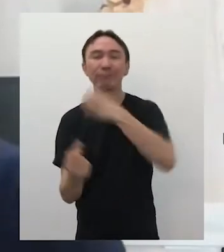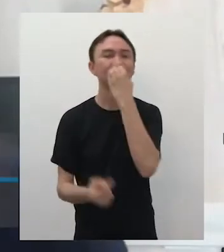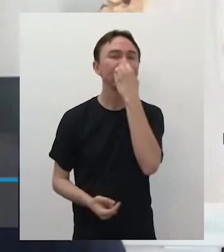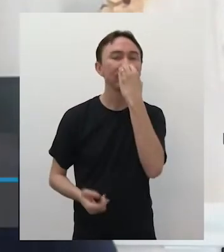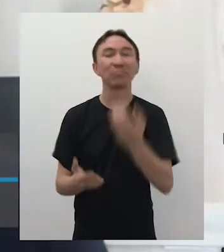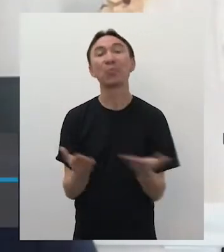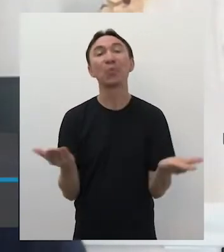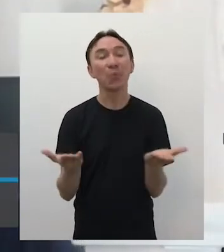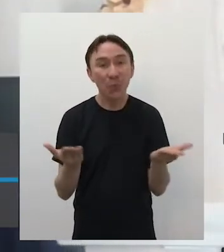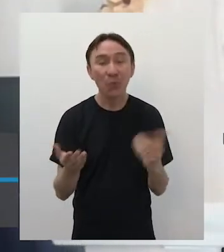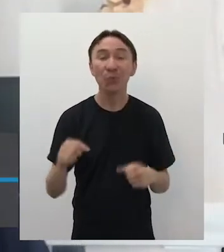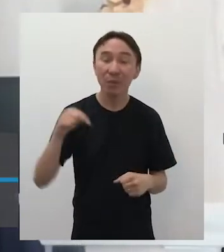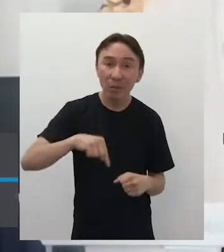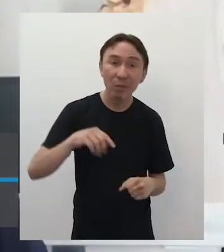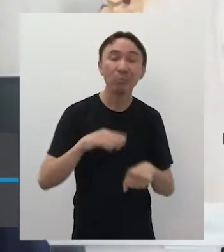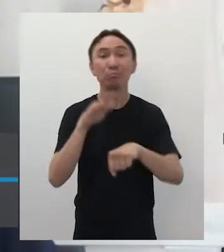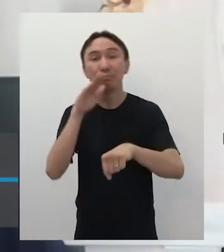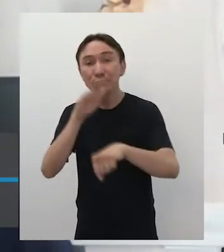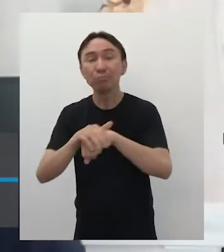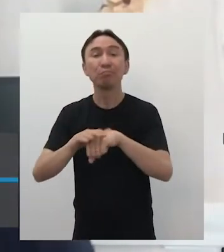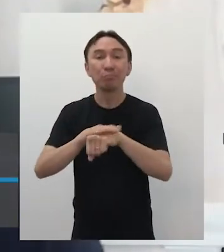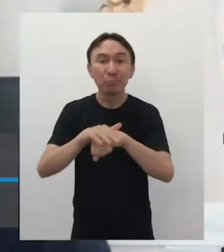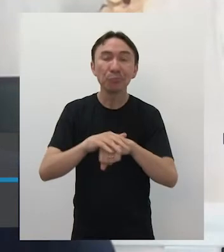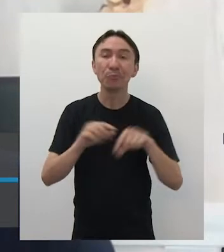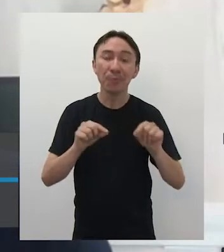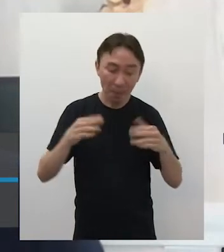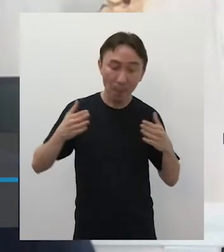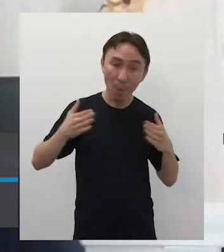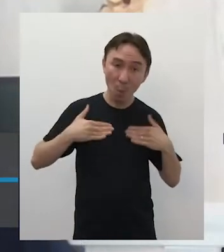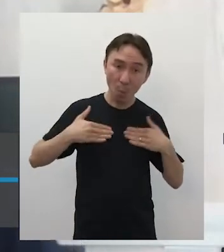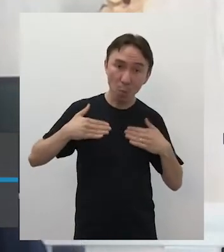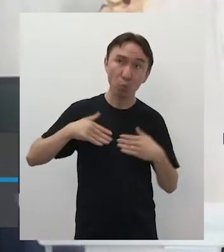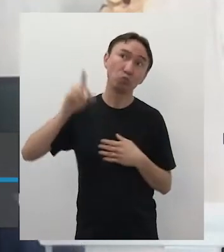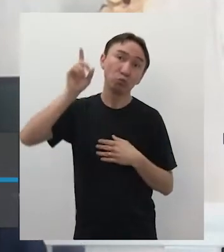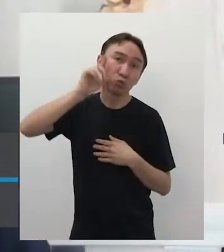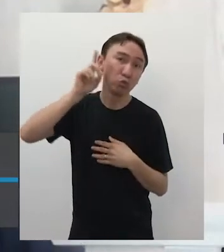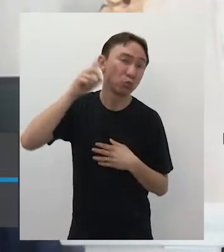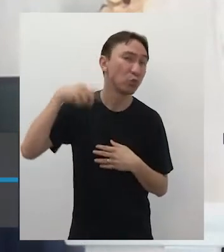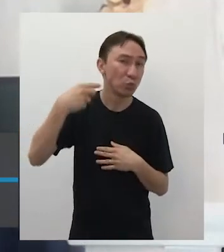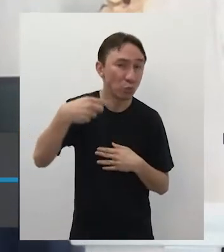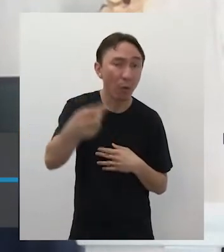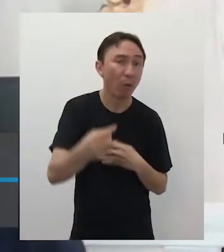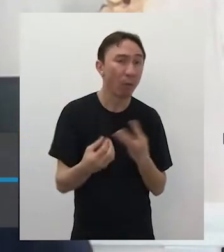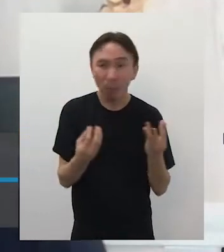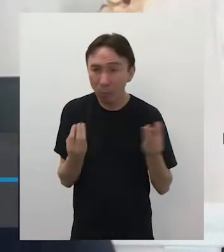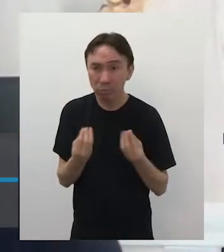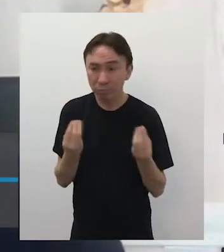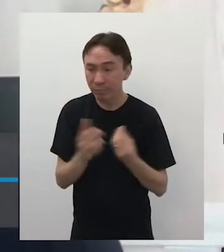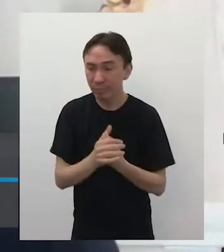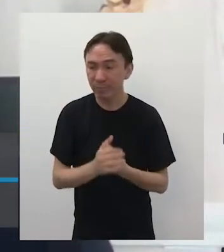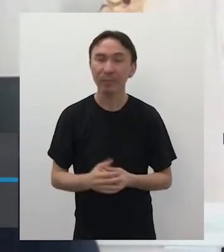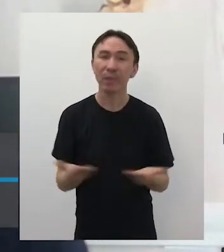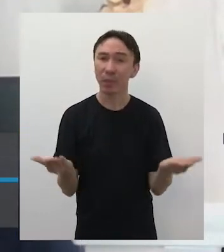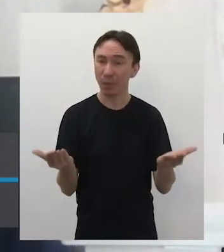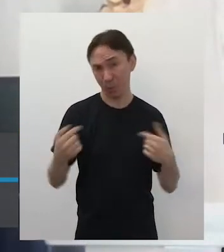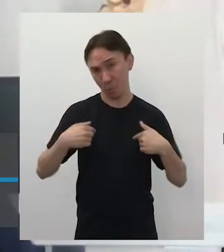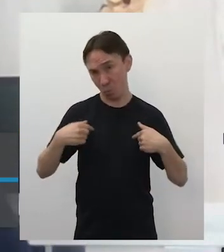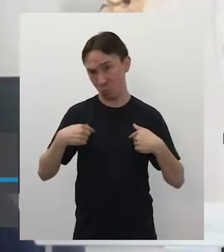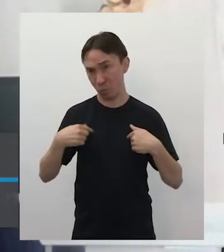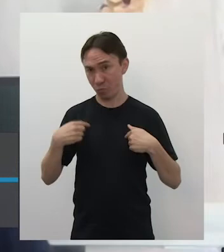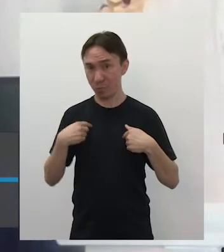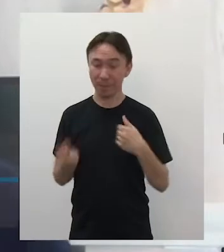professora. Olá, boa tarde, meninas, tudo bem? É um prazer estar aqui participando desta roda